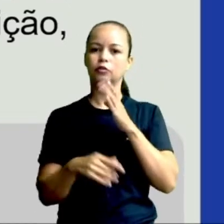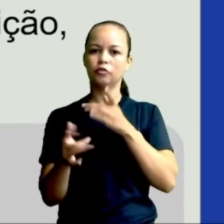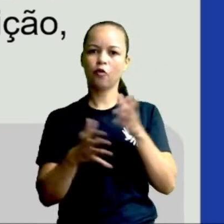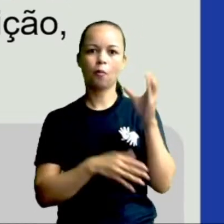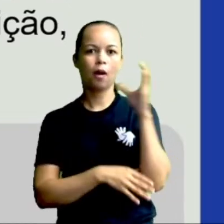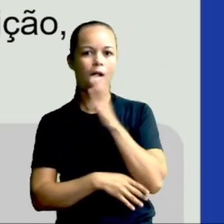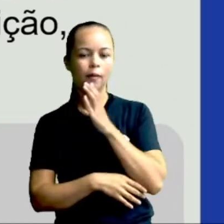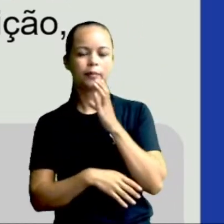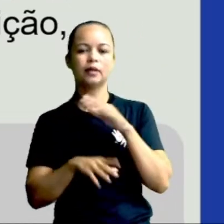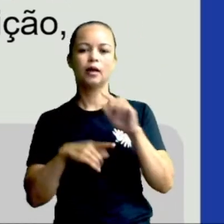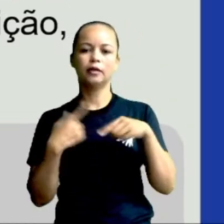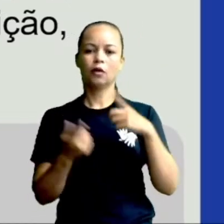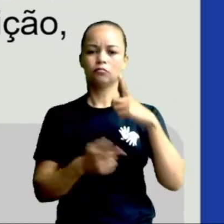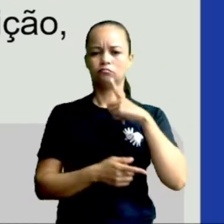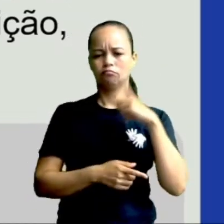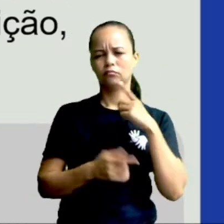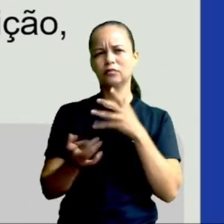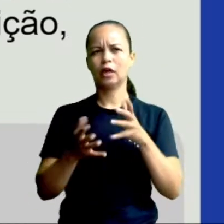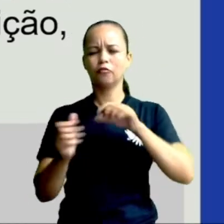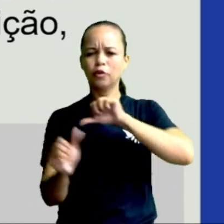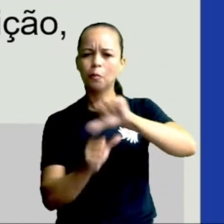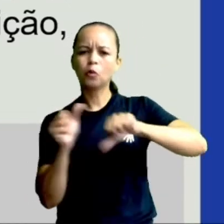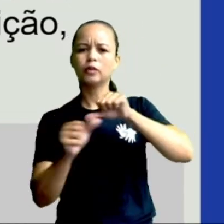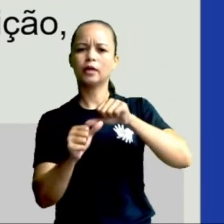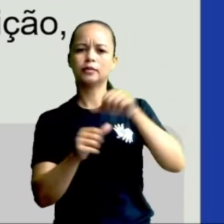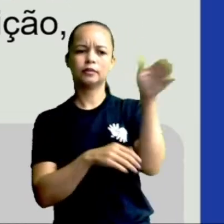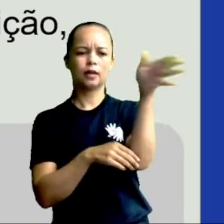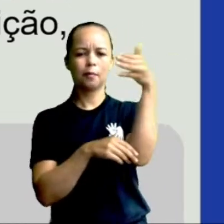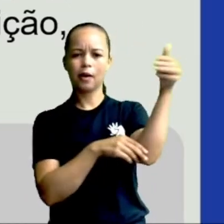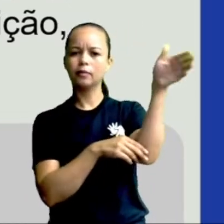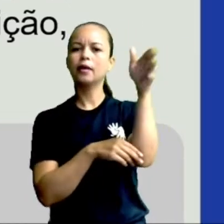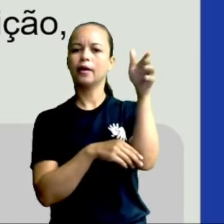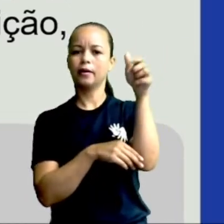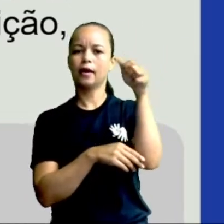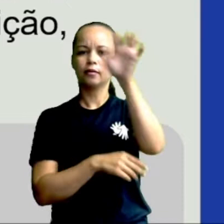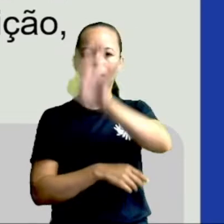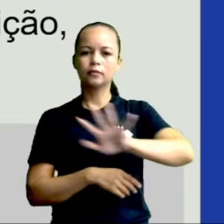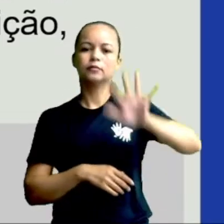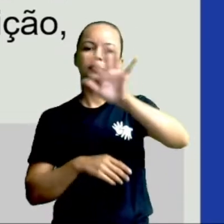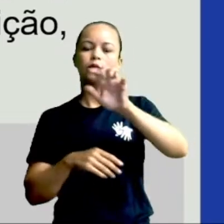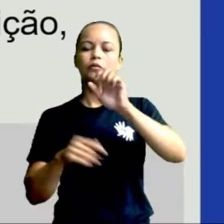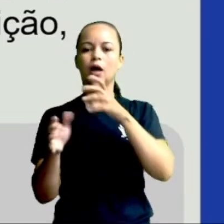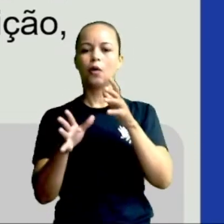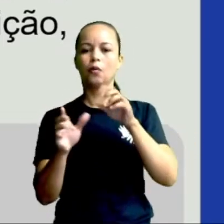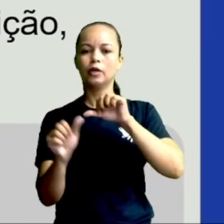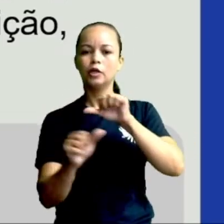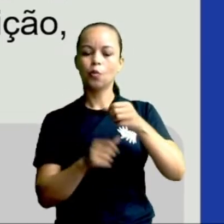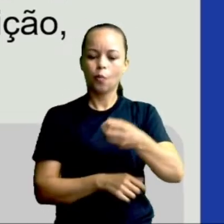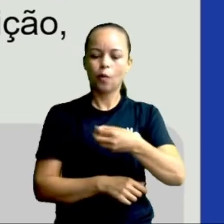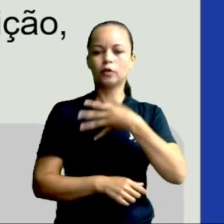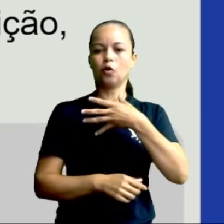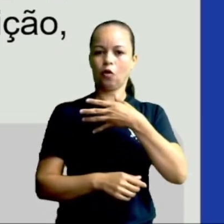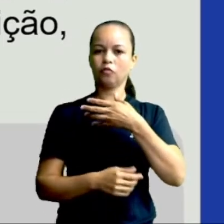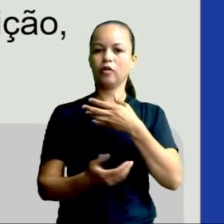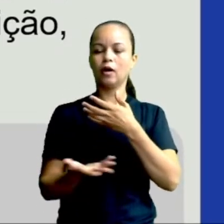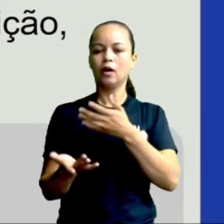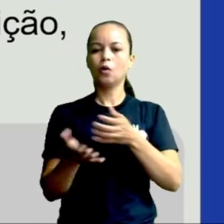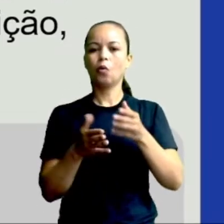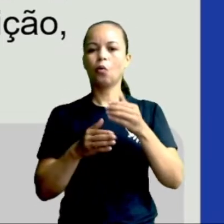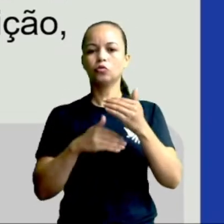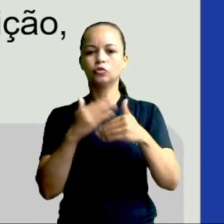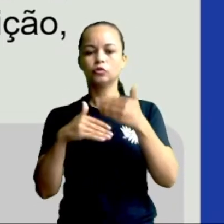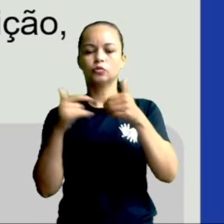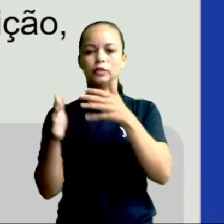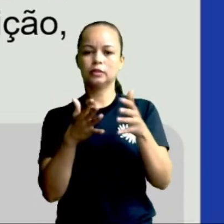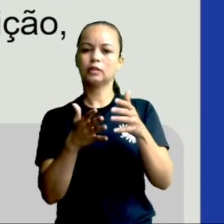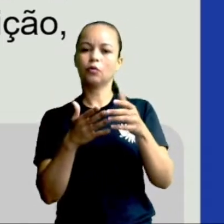Então, houve aí a mudança da bandeira nacional e a elaboração de uma nova Constituição, né? A Carta Magna, a